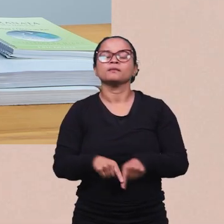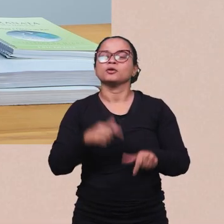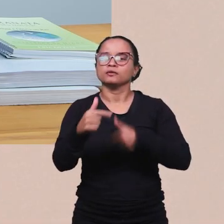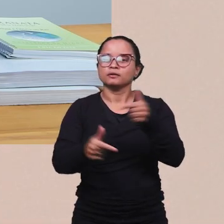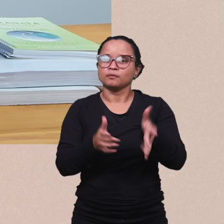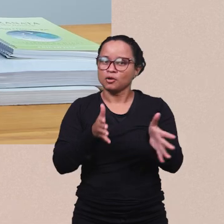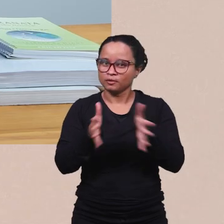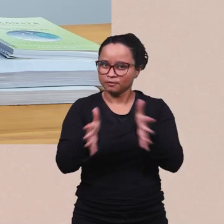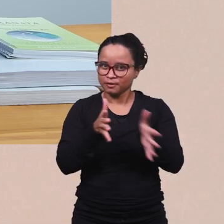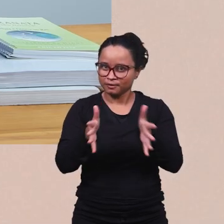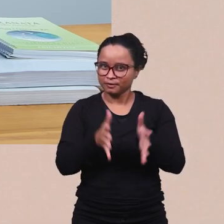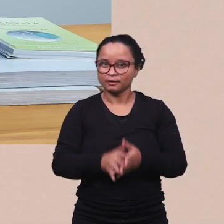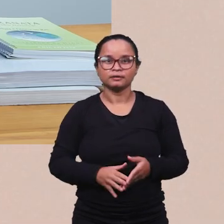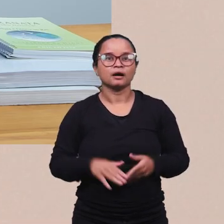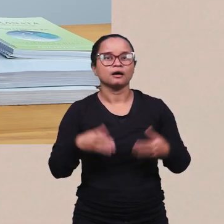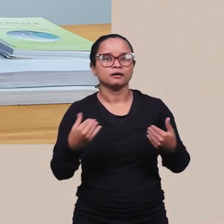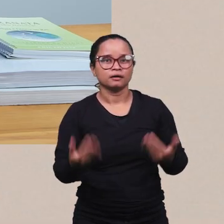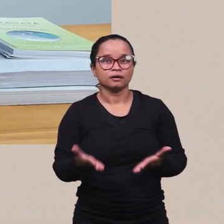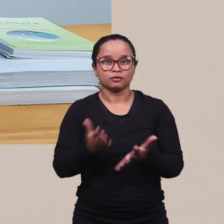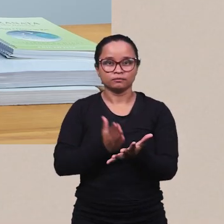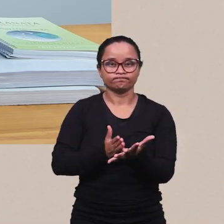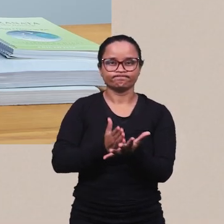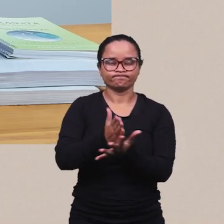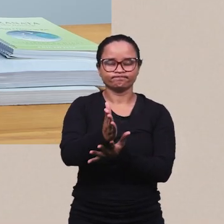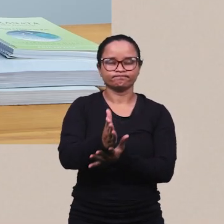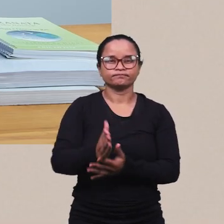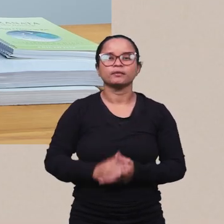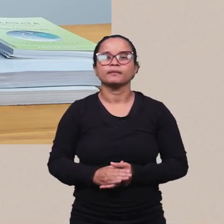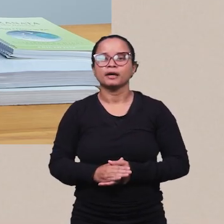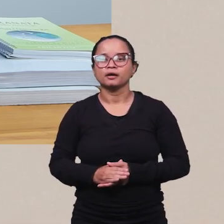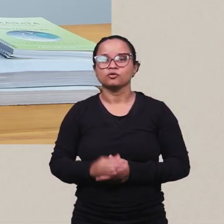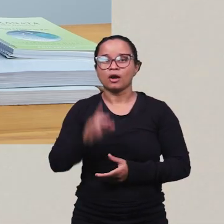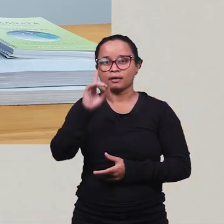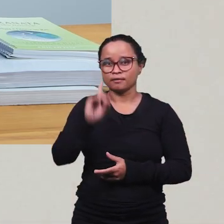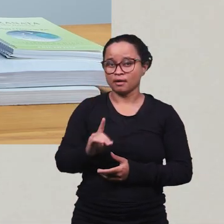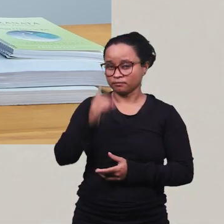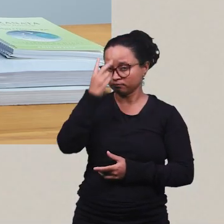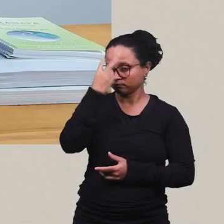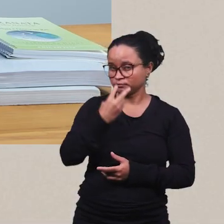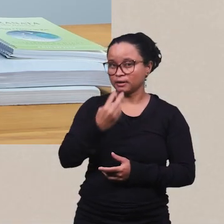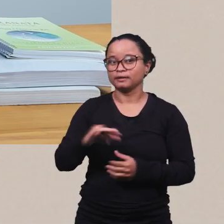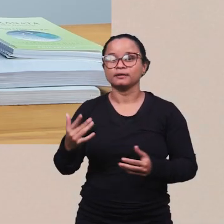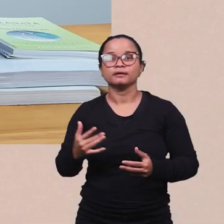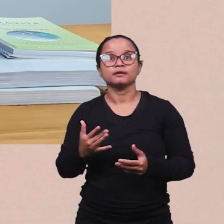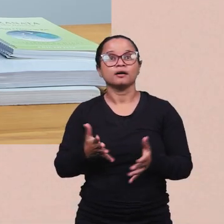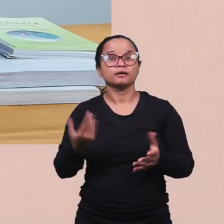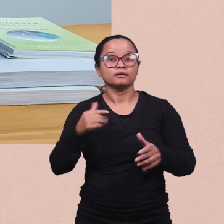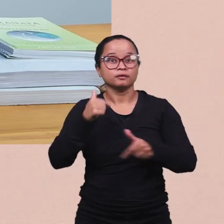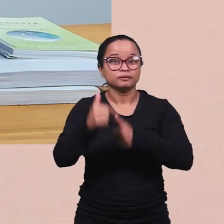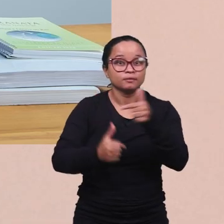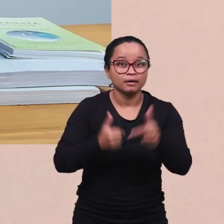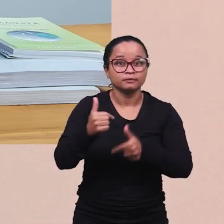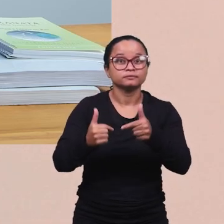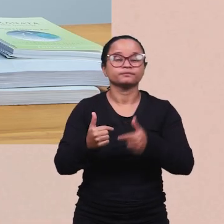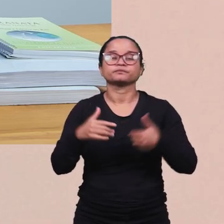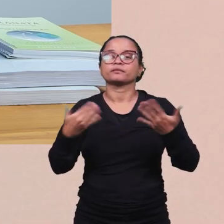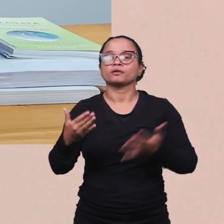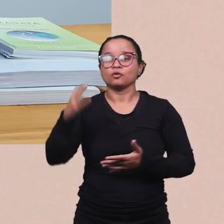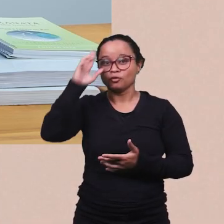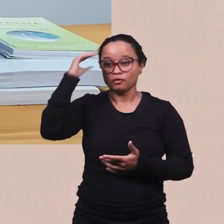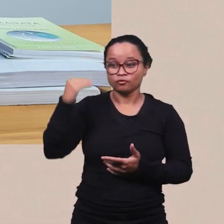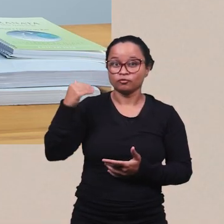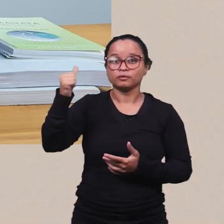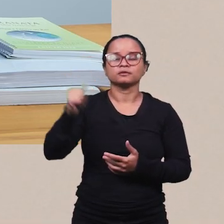de acessibilidade no segmento da deficiência visual. E estar na acessibilidade é um presente do Senhor para a minha vida, um